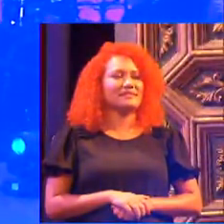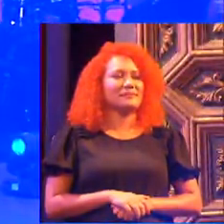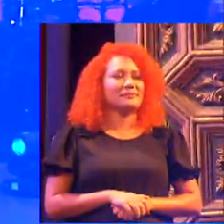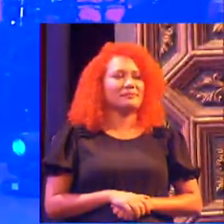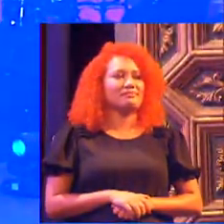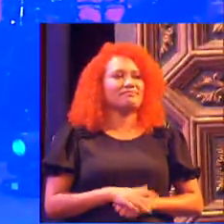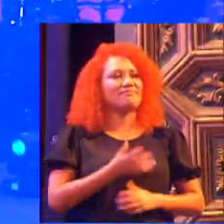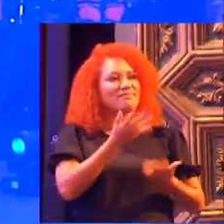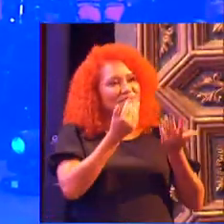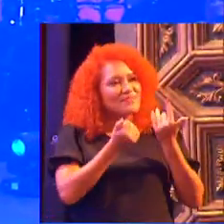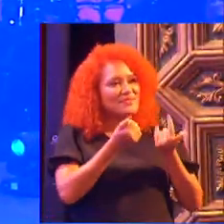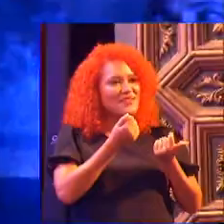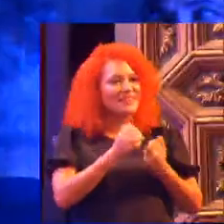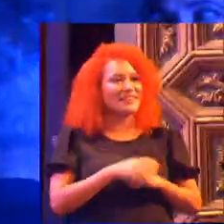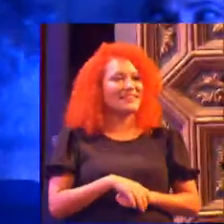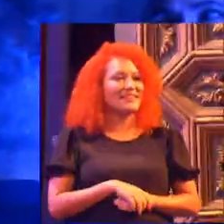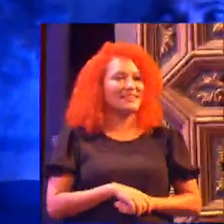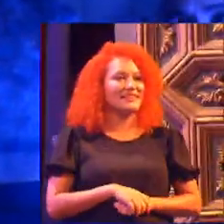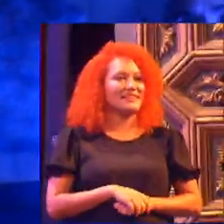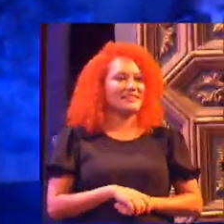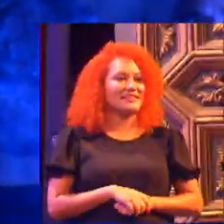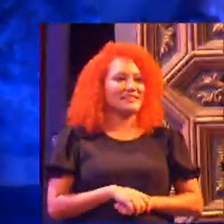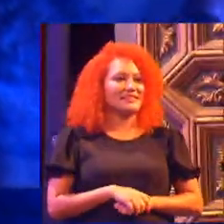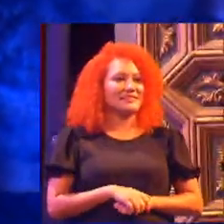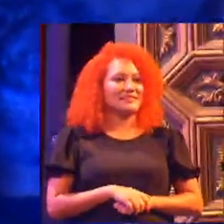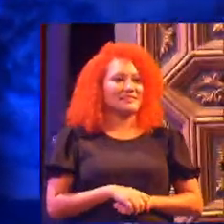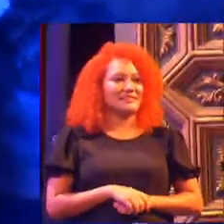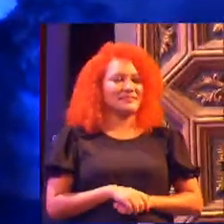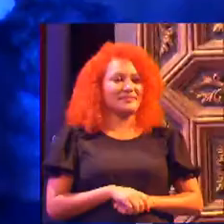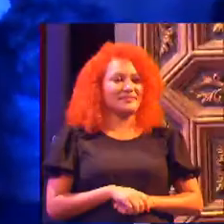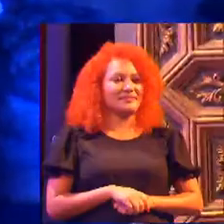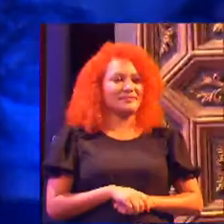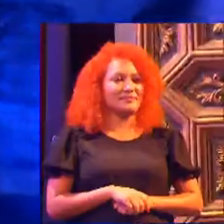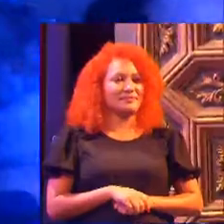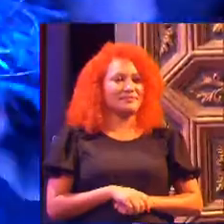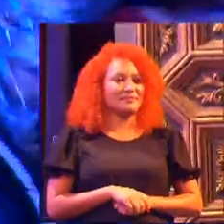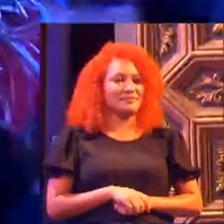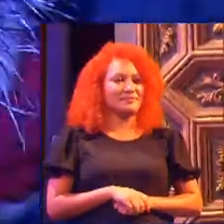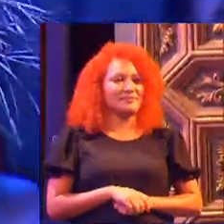Chega mais, Ravi. Venha, querido, receber seu prêmio.